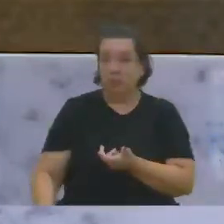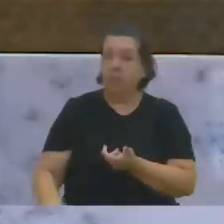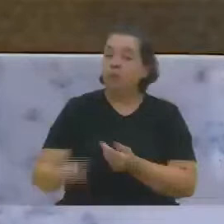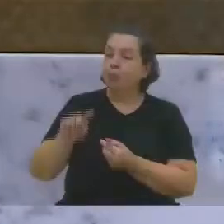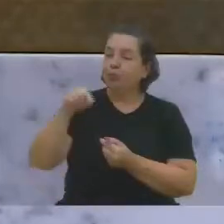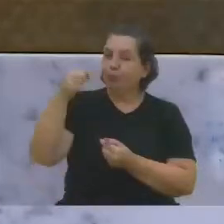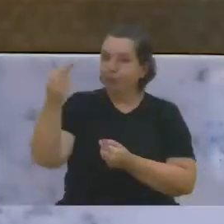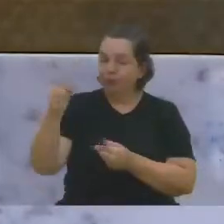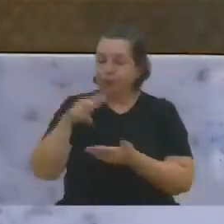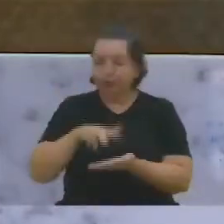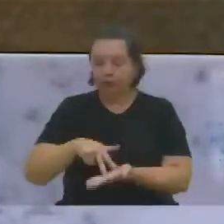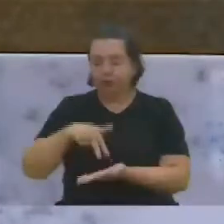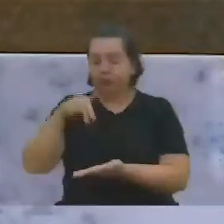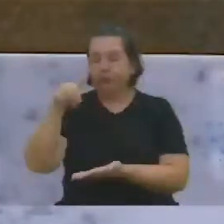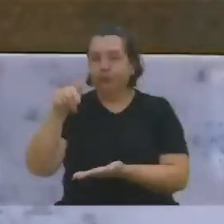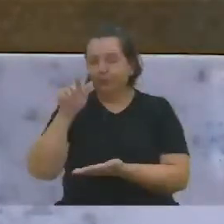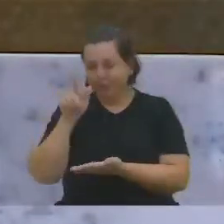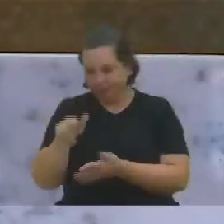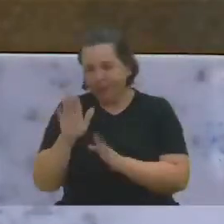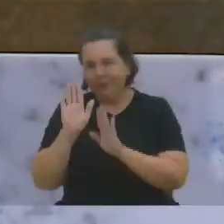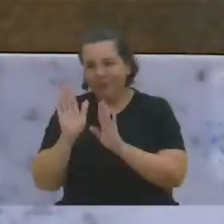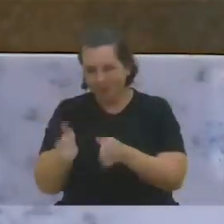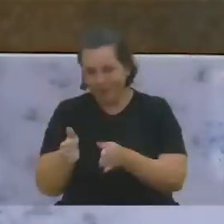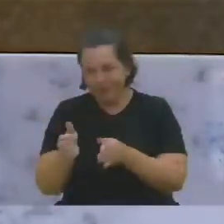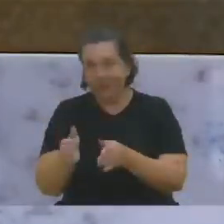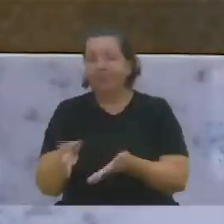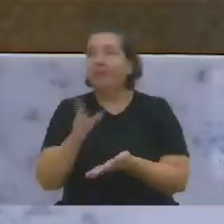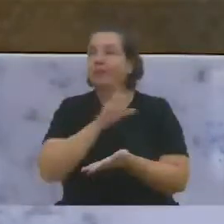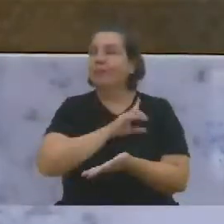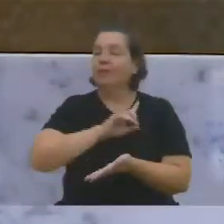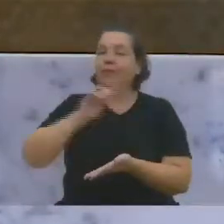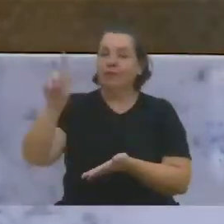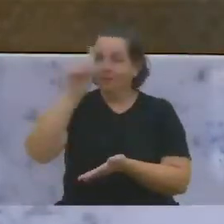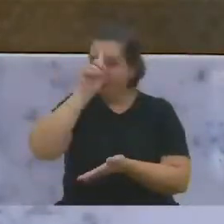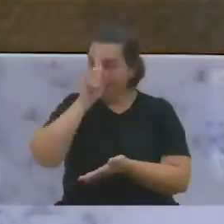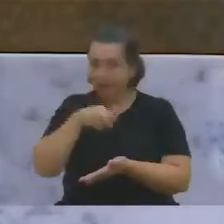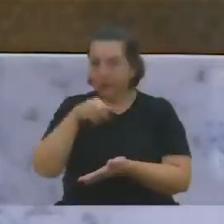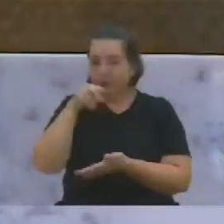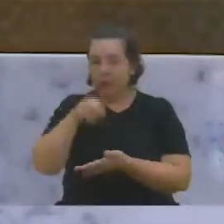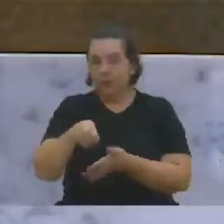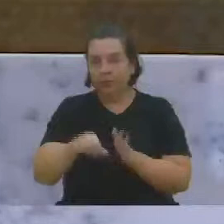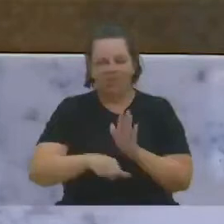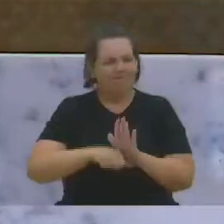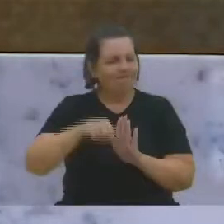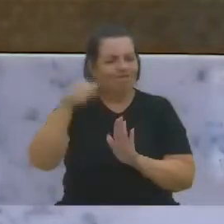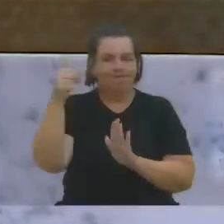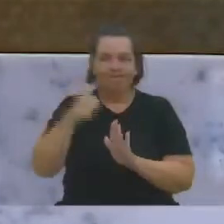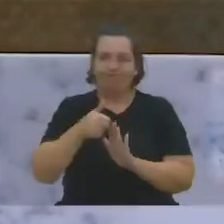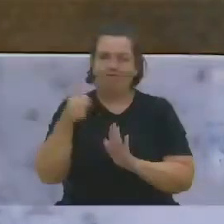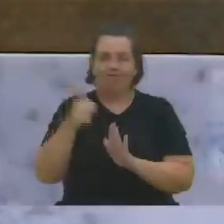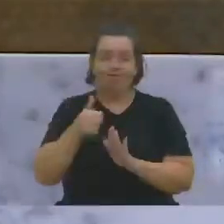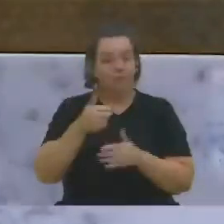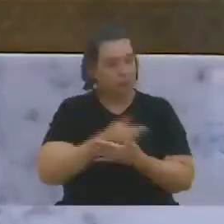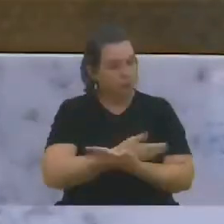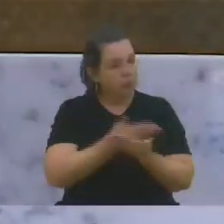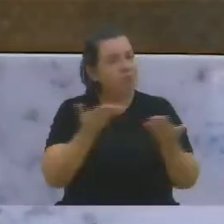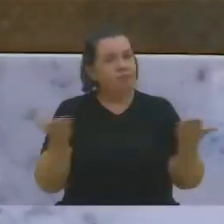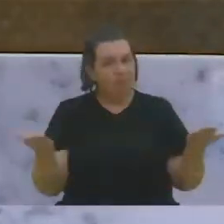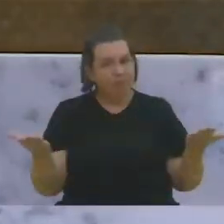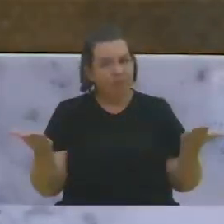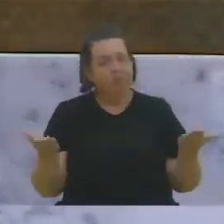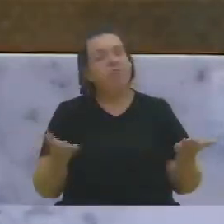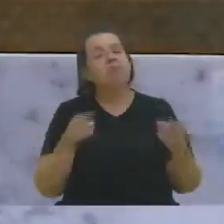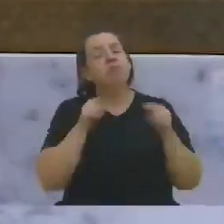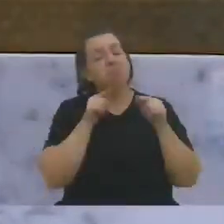ter ressuscitado o seu servo, Deus o enviou em primeiro lugar a vós,